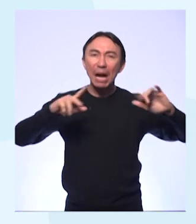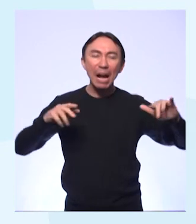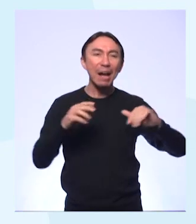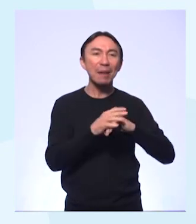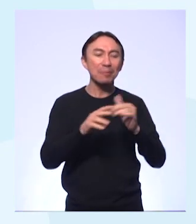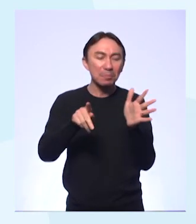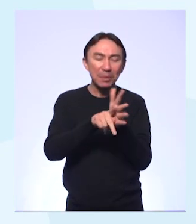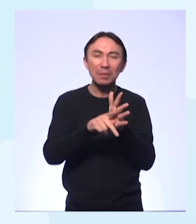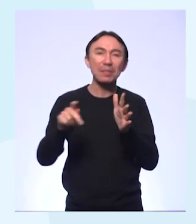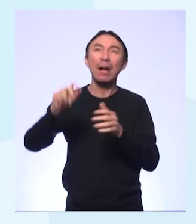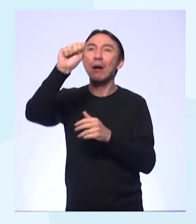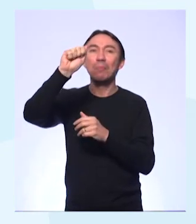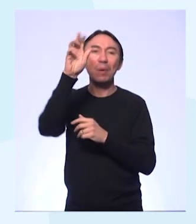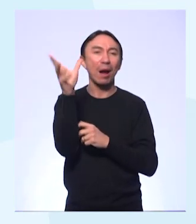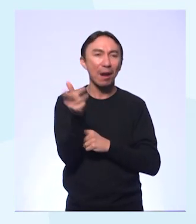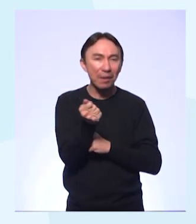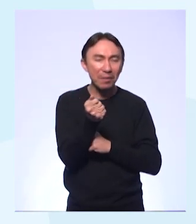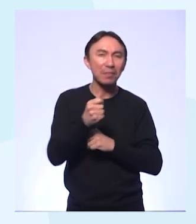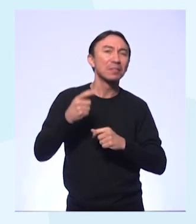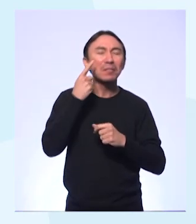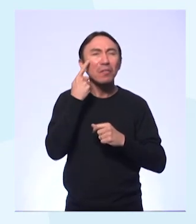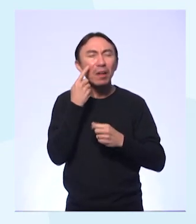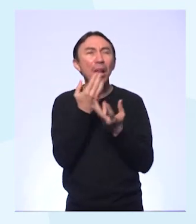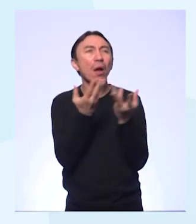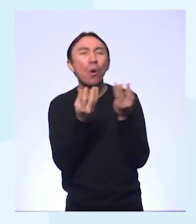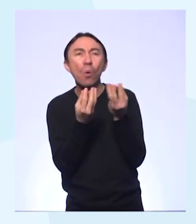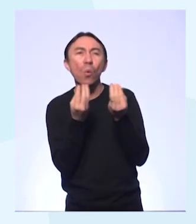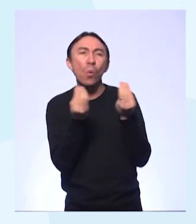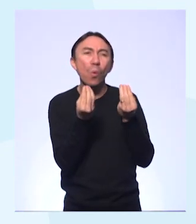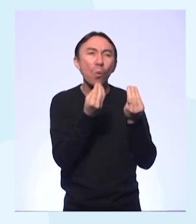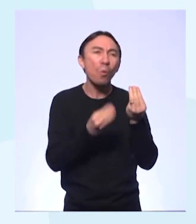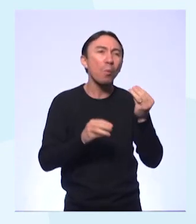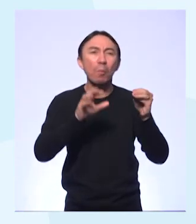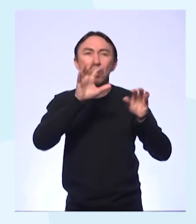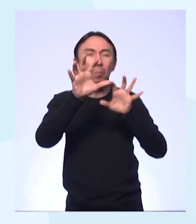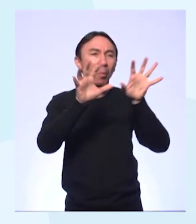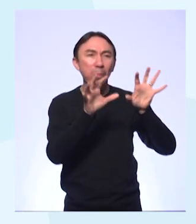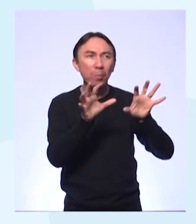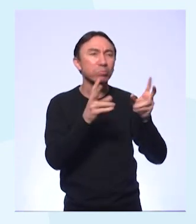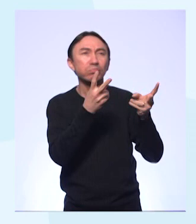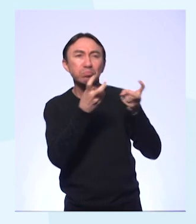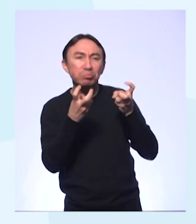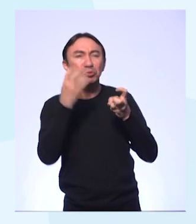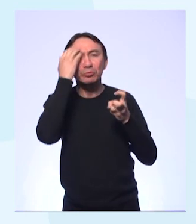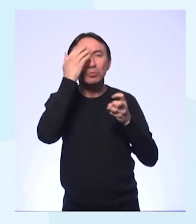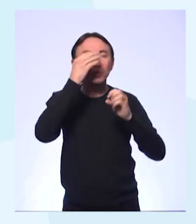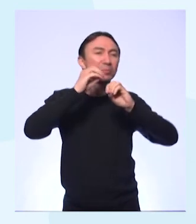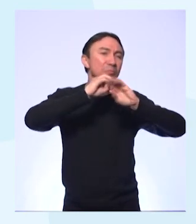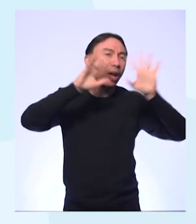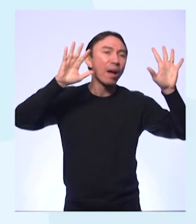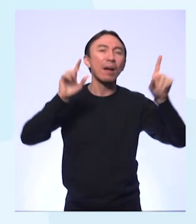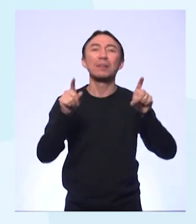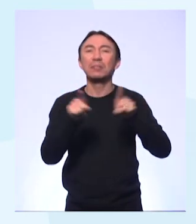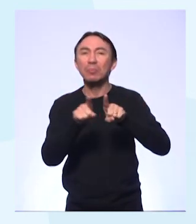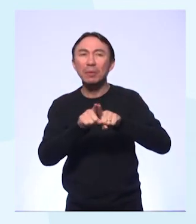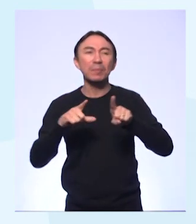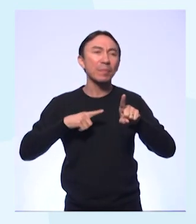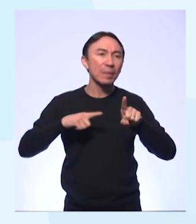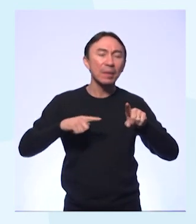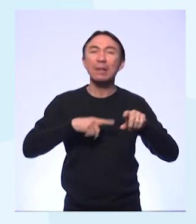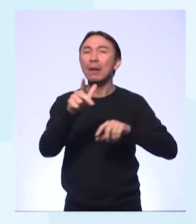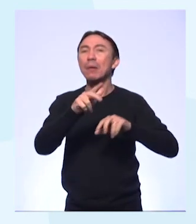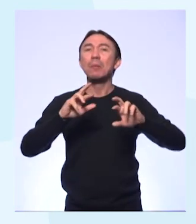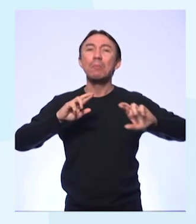modo a compreender as características dos biomas, identificando as relações de causa e efeito entre os aspectos